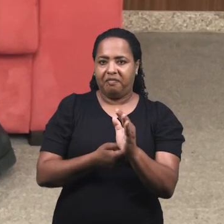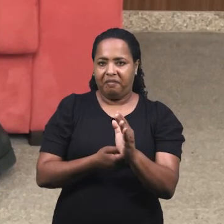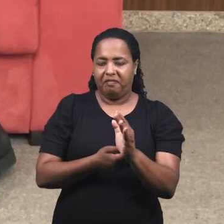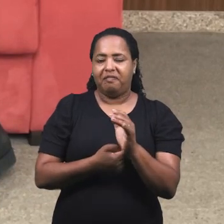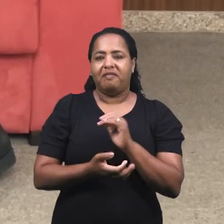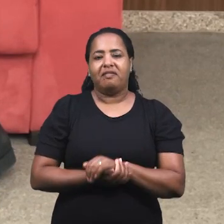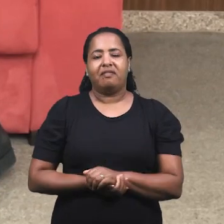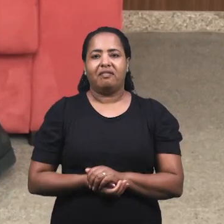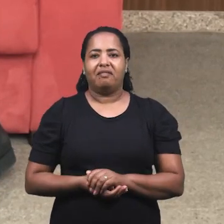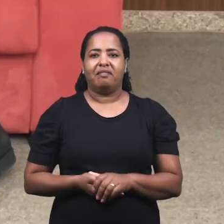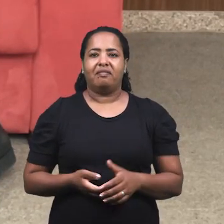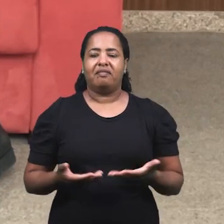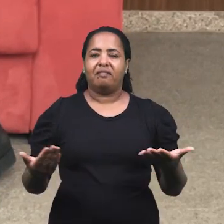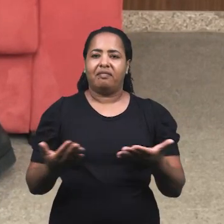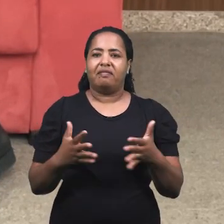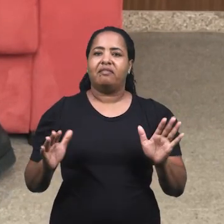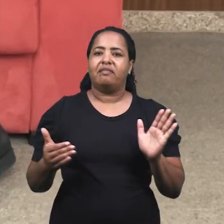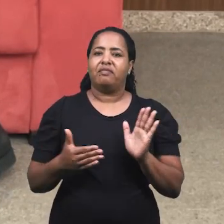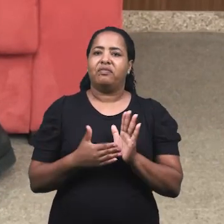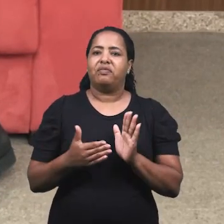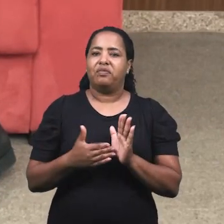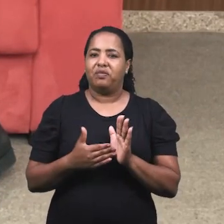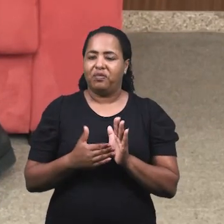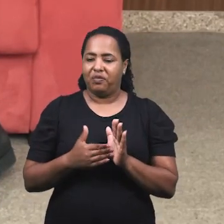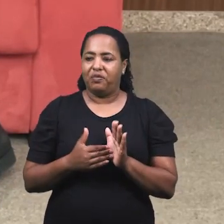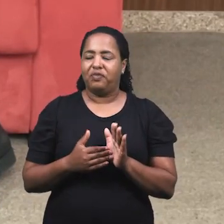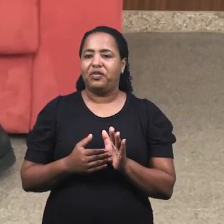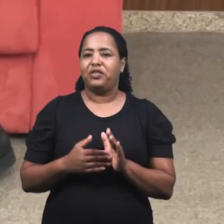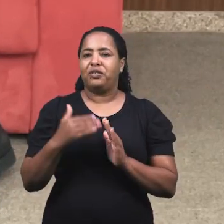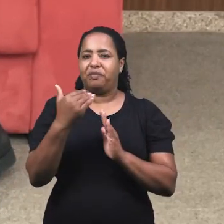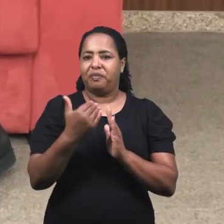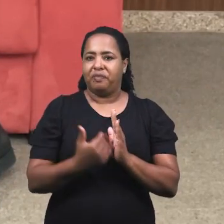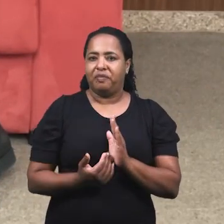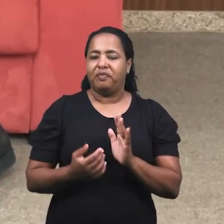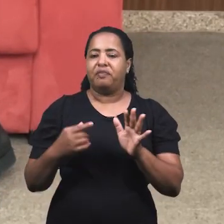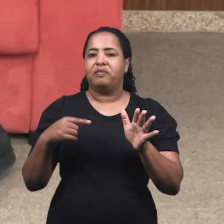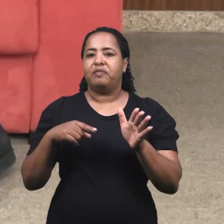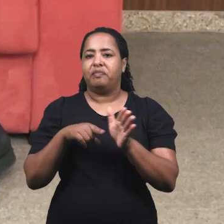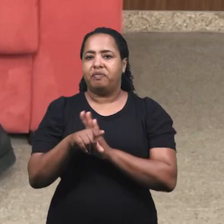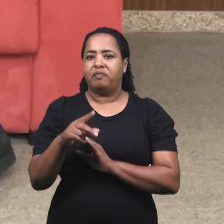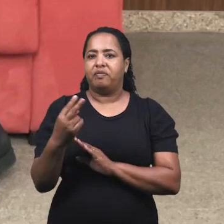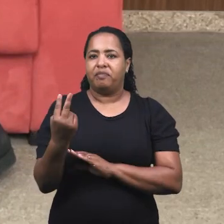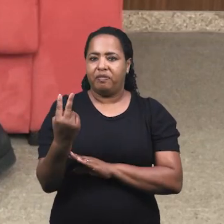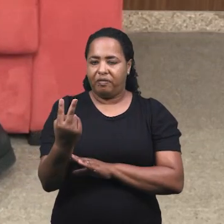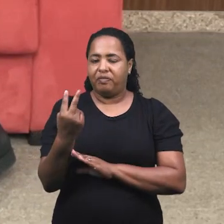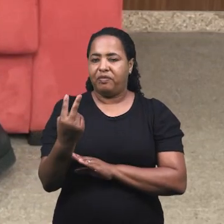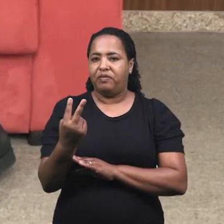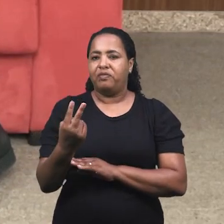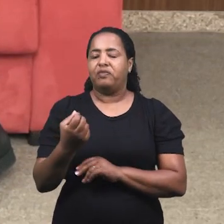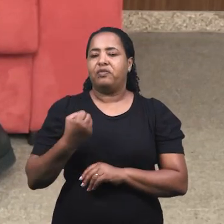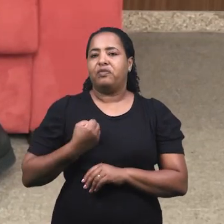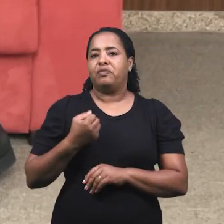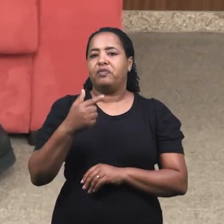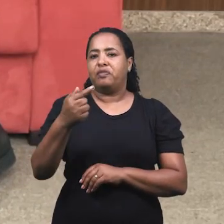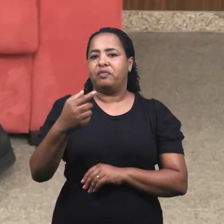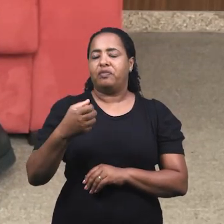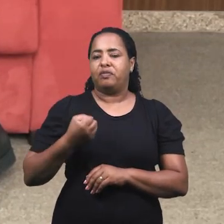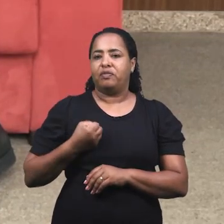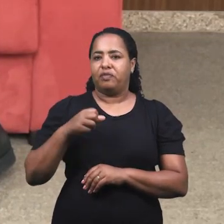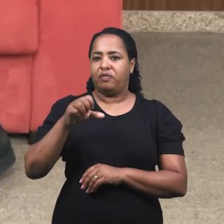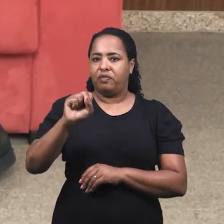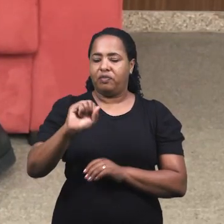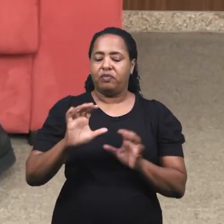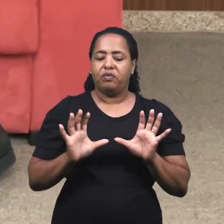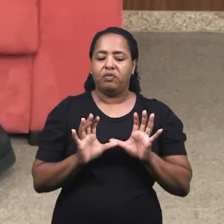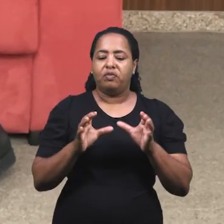Senhor. Vamos agora então à última parte do programa, onde temos duas perguntas, melhor dizendo, número 7 e número 8, dirigida à